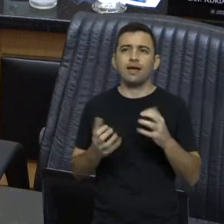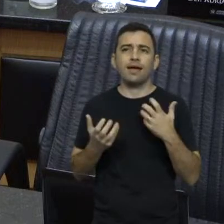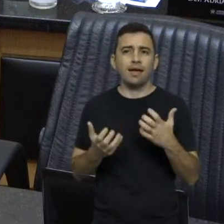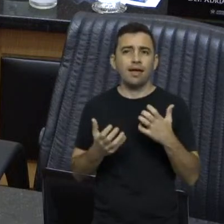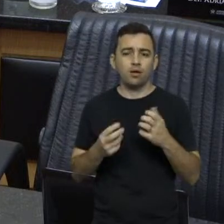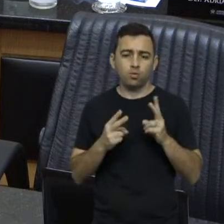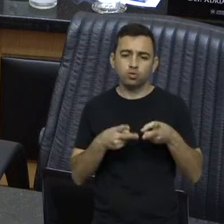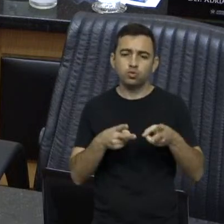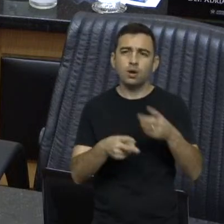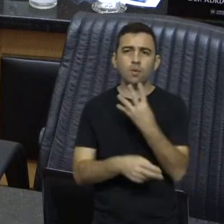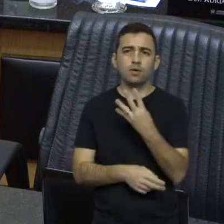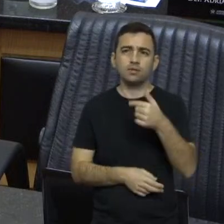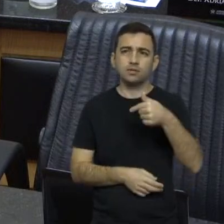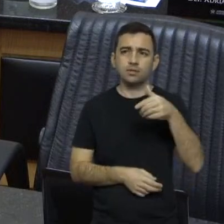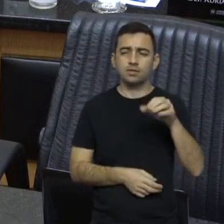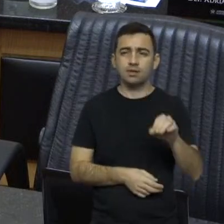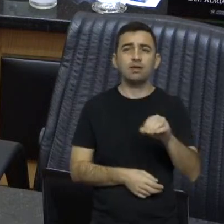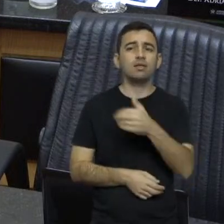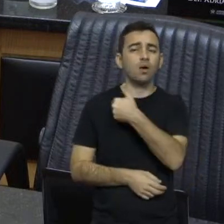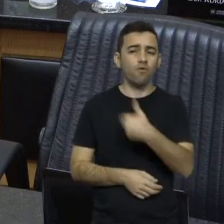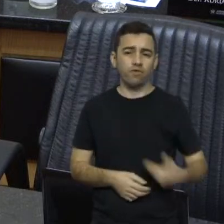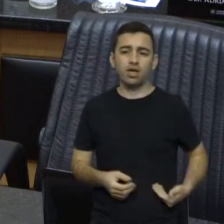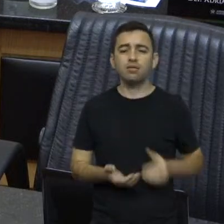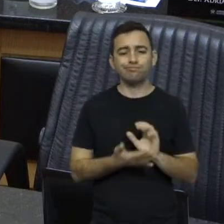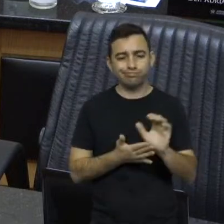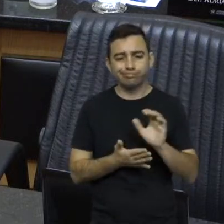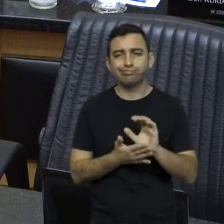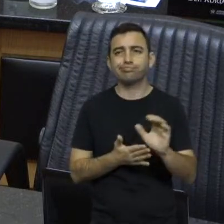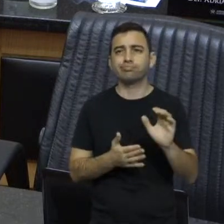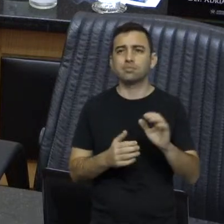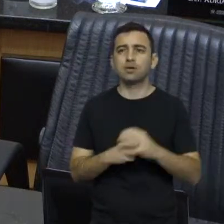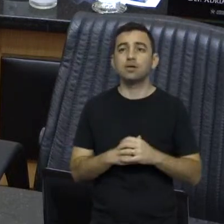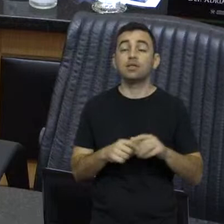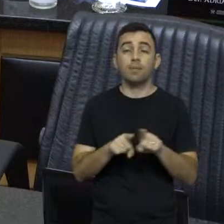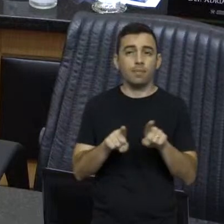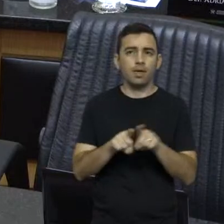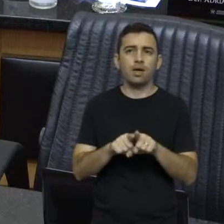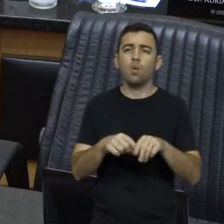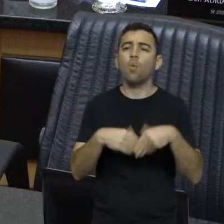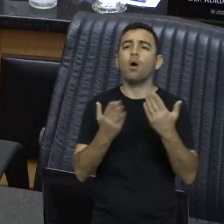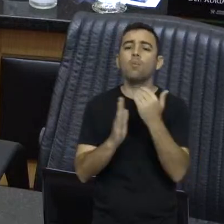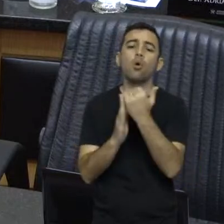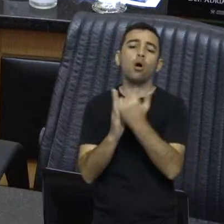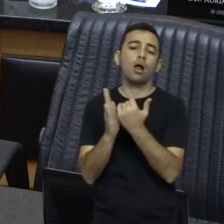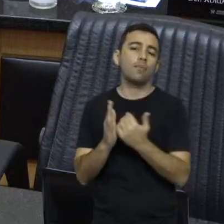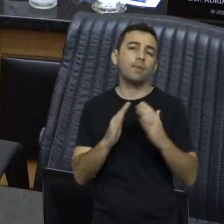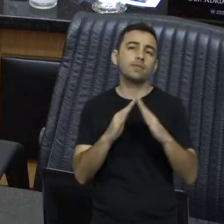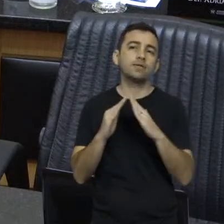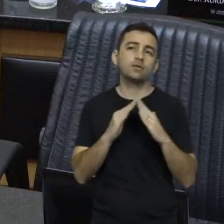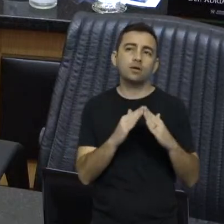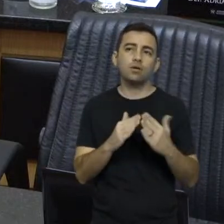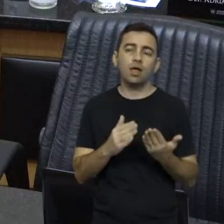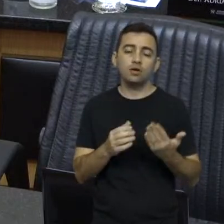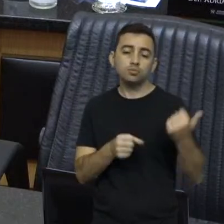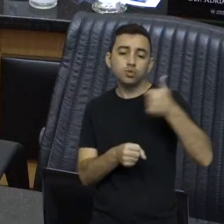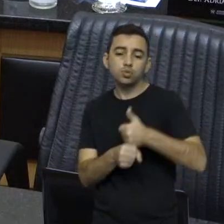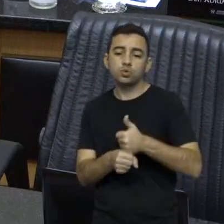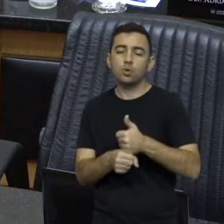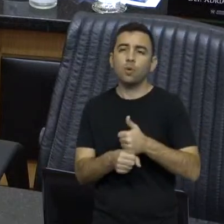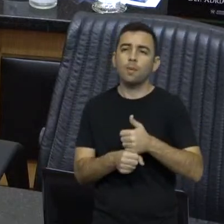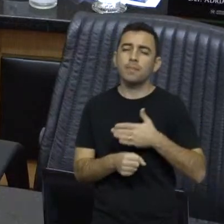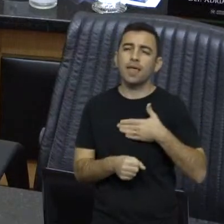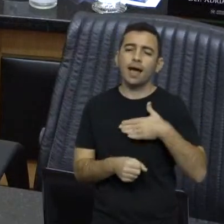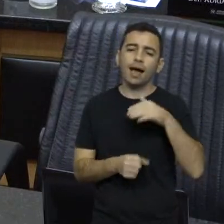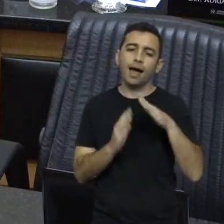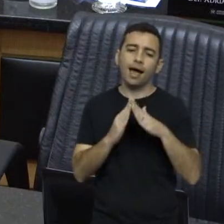da 470, senão ela estaria parada. Eu podia falar de programa habitacional. Qual é o programa habitacional que nós temos no lugar do Minha Casa Minha Vida, que era tão criticado